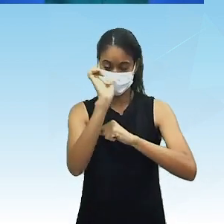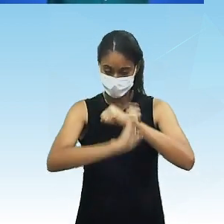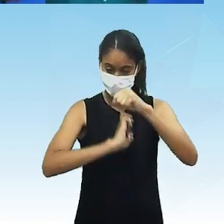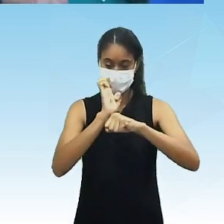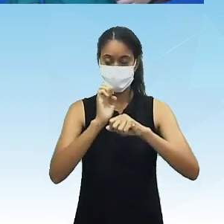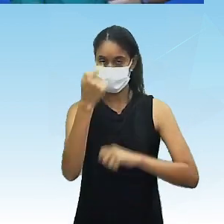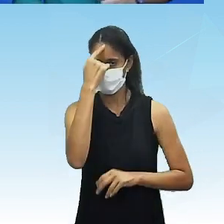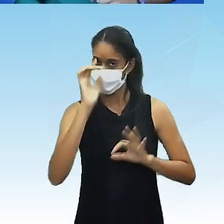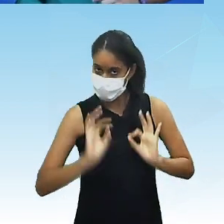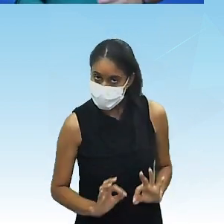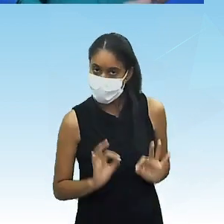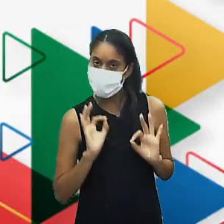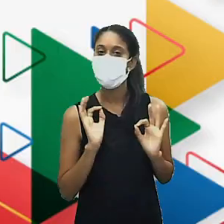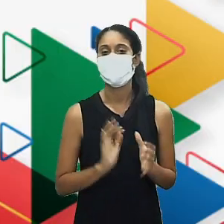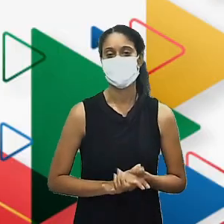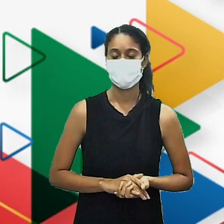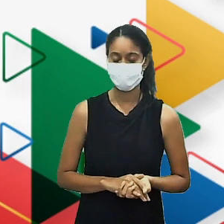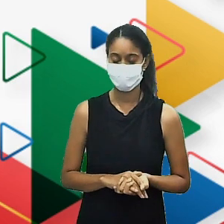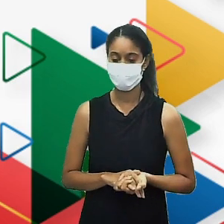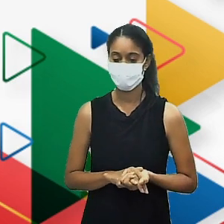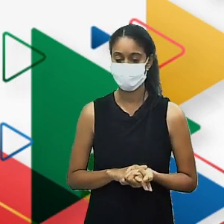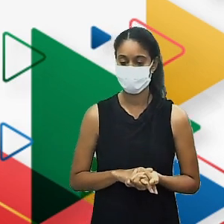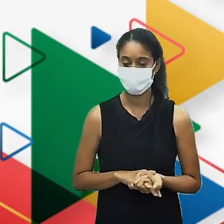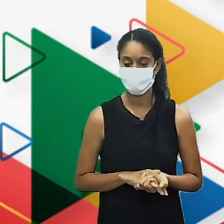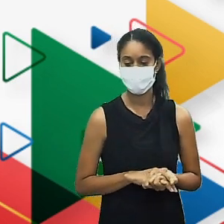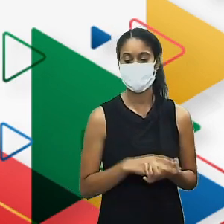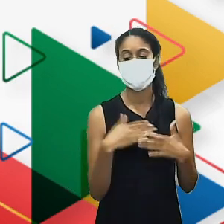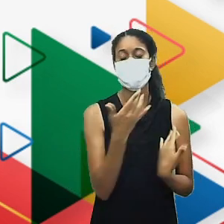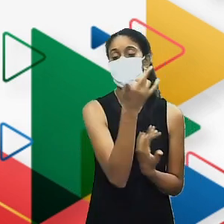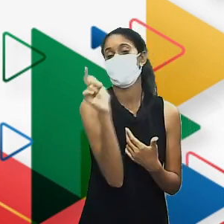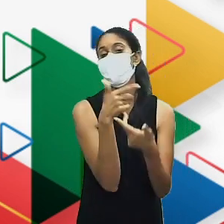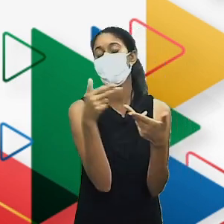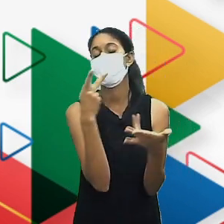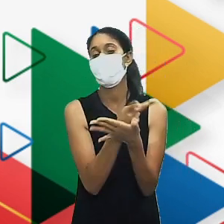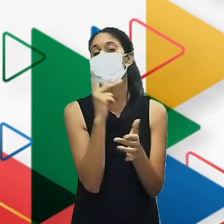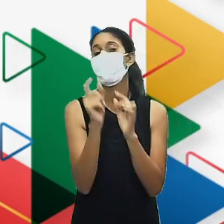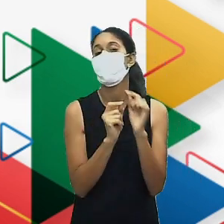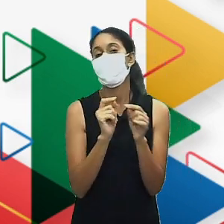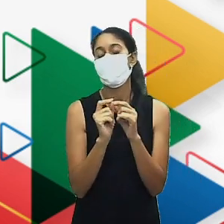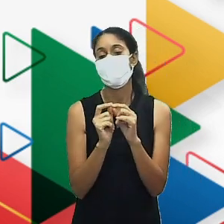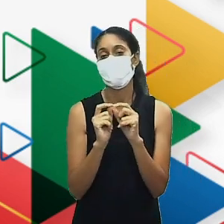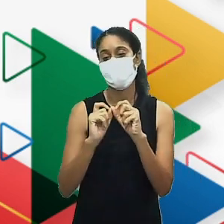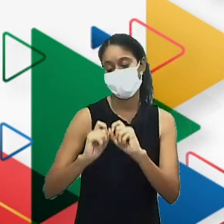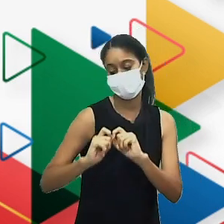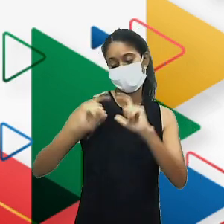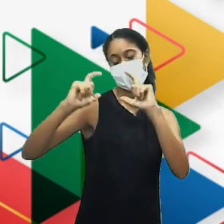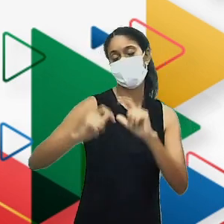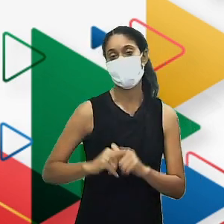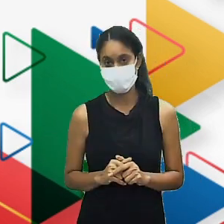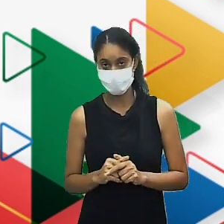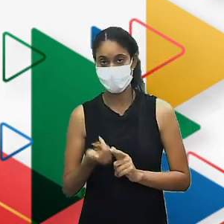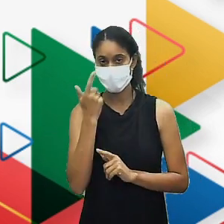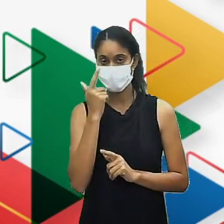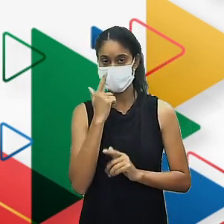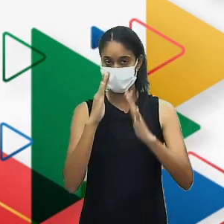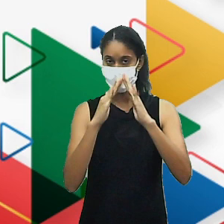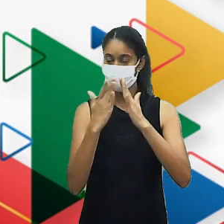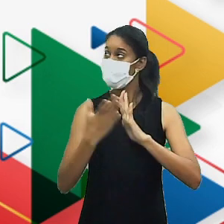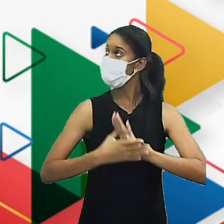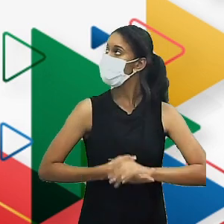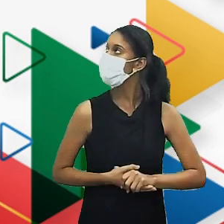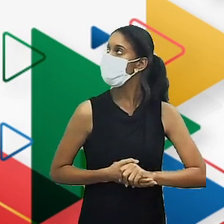sempre dessa forma, beleza? E aí, olha só, uma outra coisa que acontece é o aumento. Olha só, para você se ligar em casa, ó,